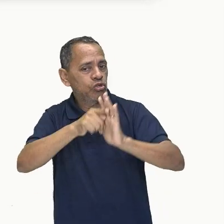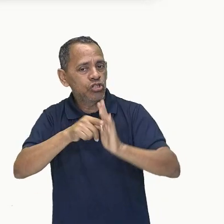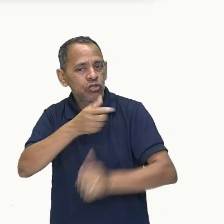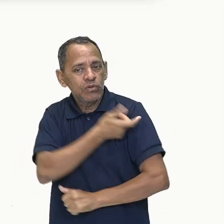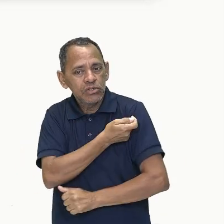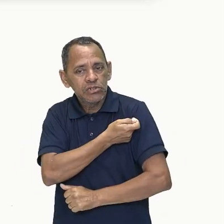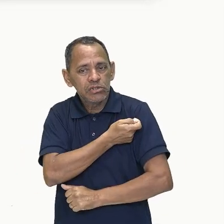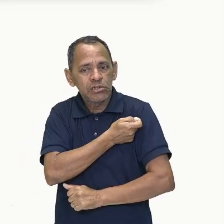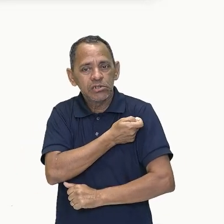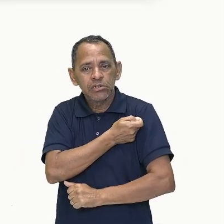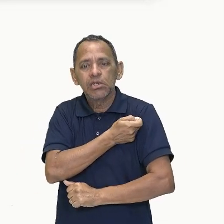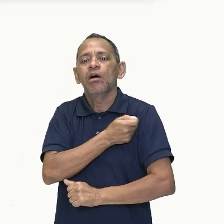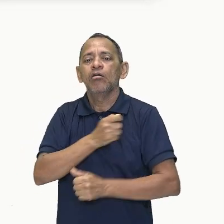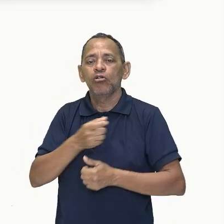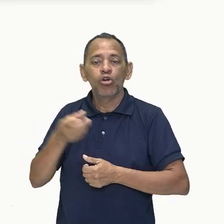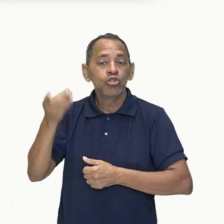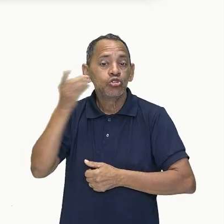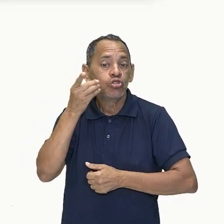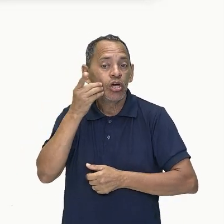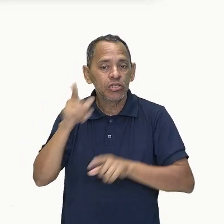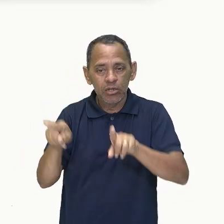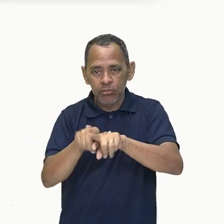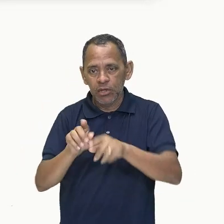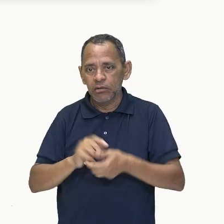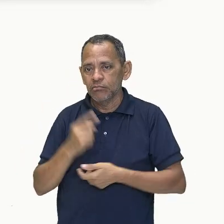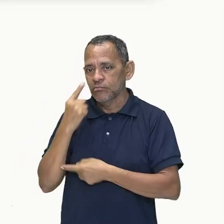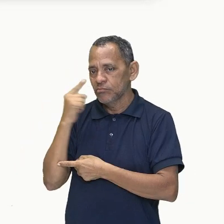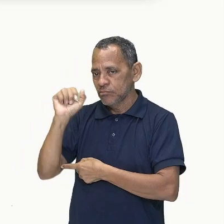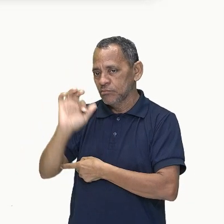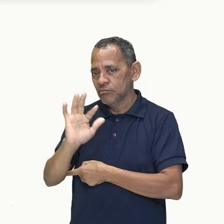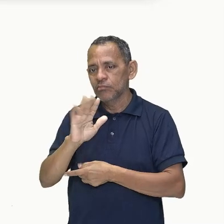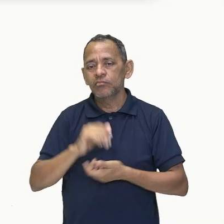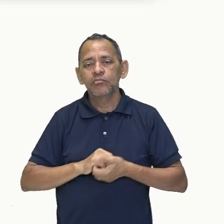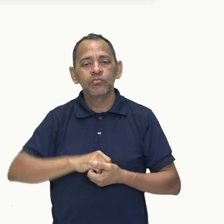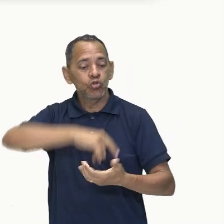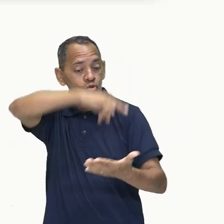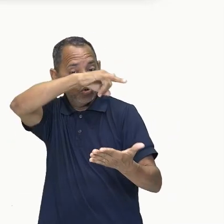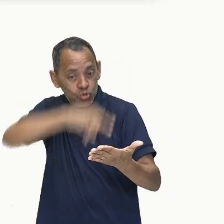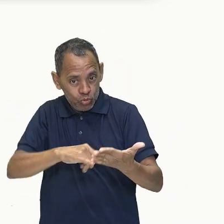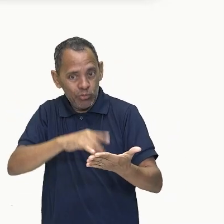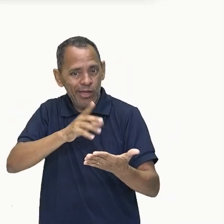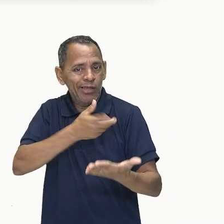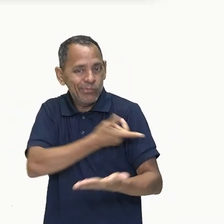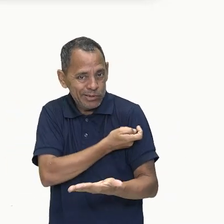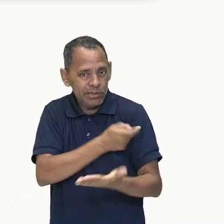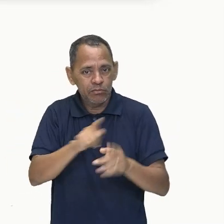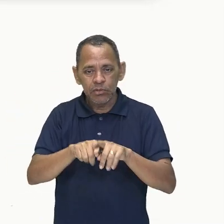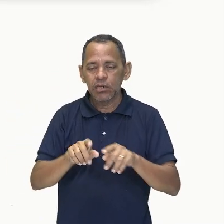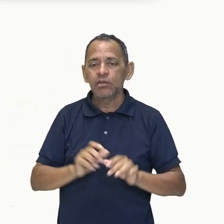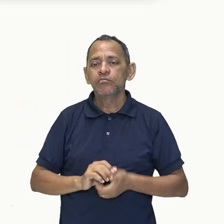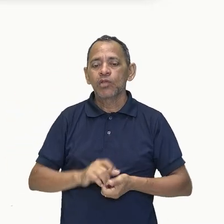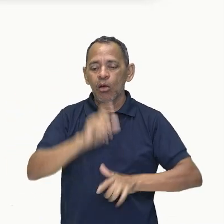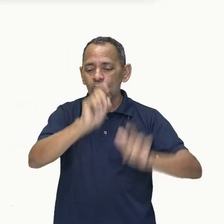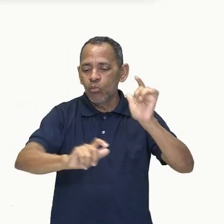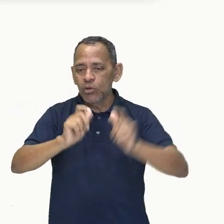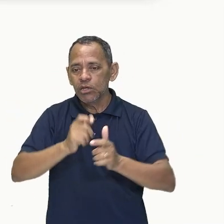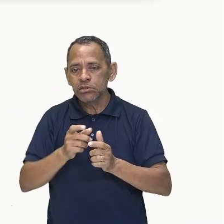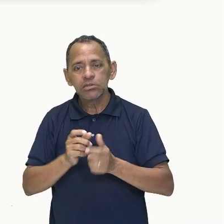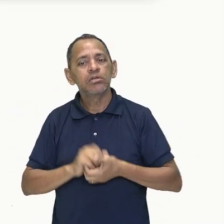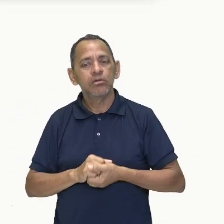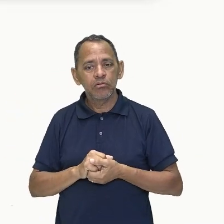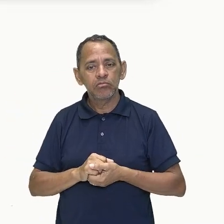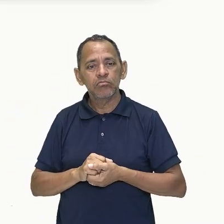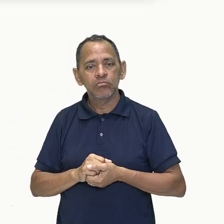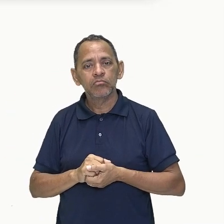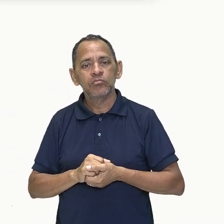de rotina. Nós observamos na nossa imagem aí a caderneta de vacinação, onde a população é acompanhada aí para